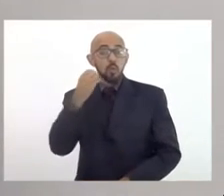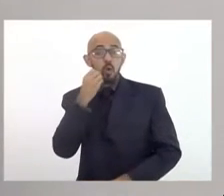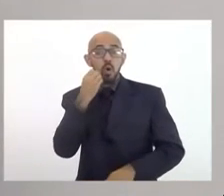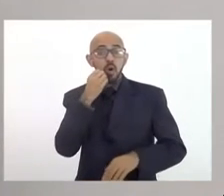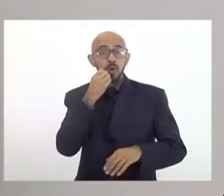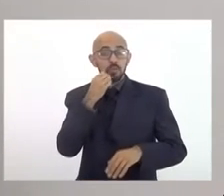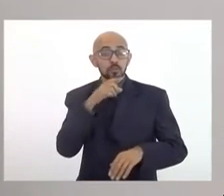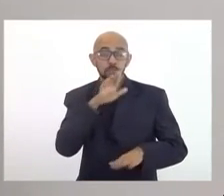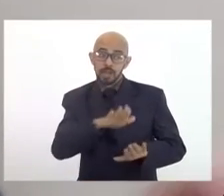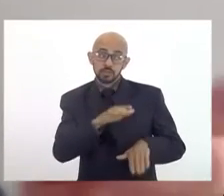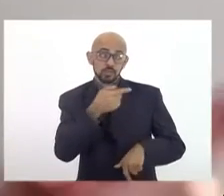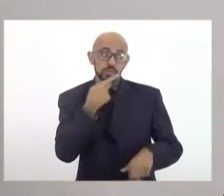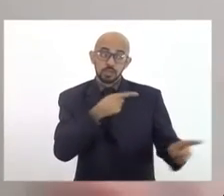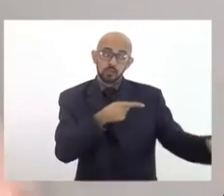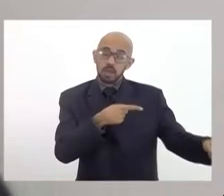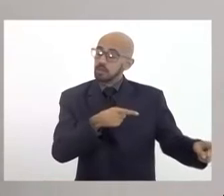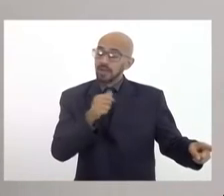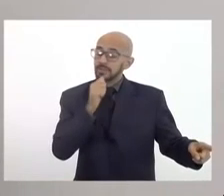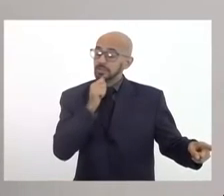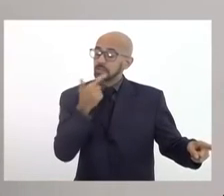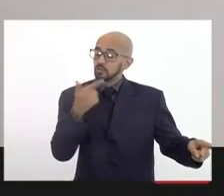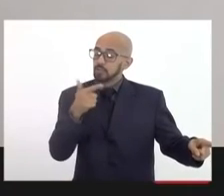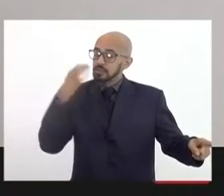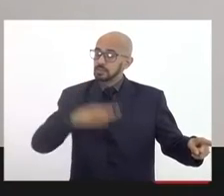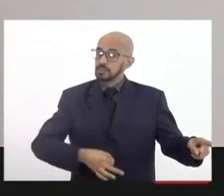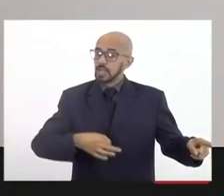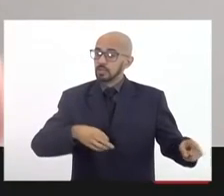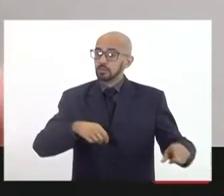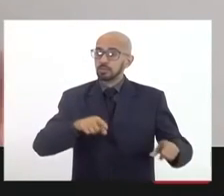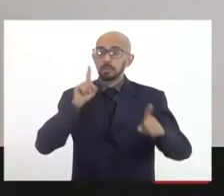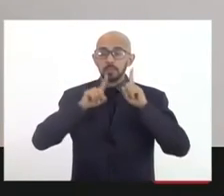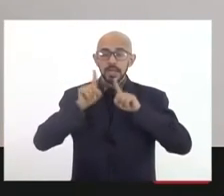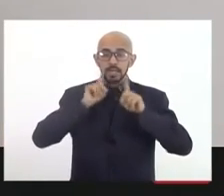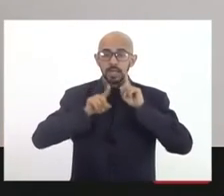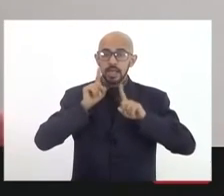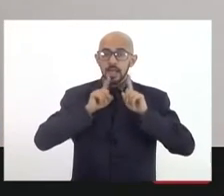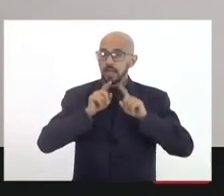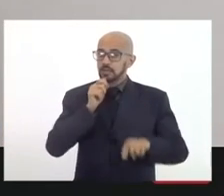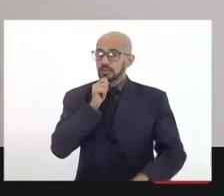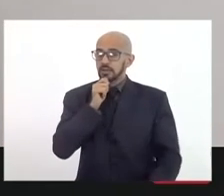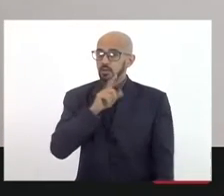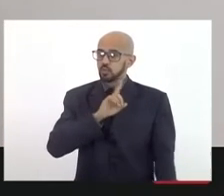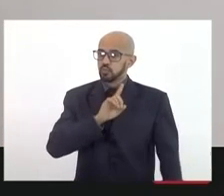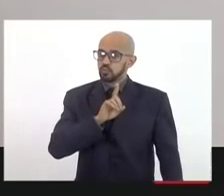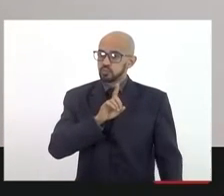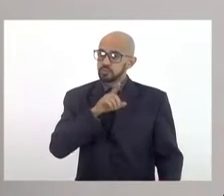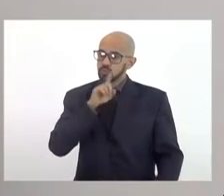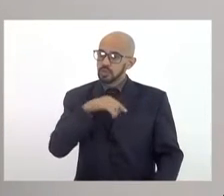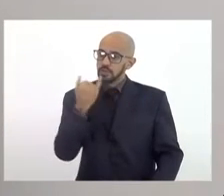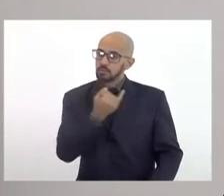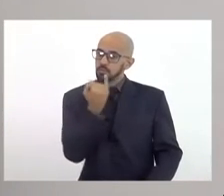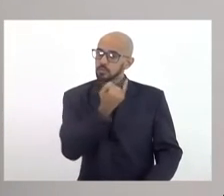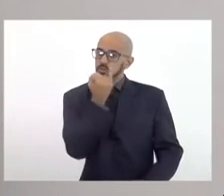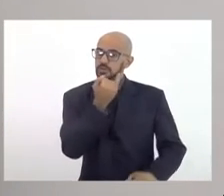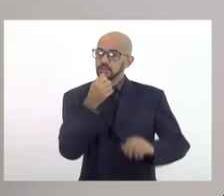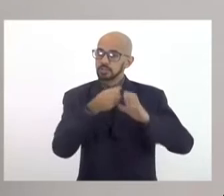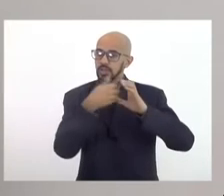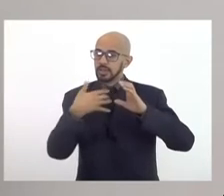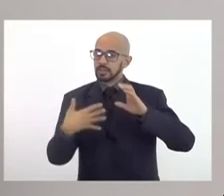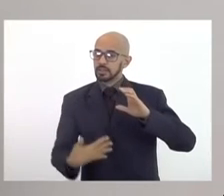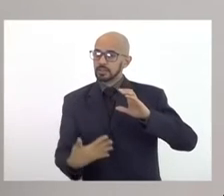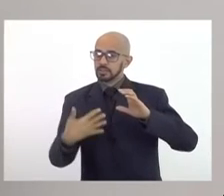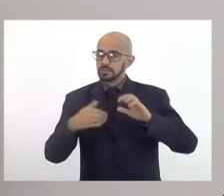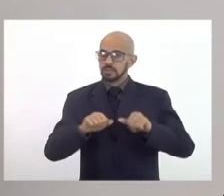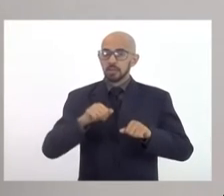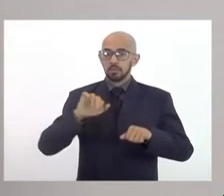está dizendo ainda não está certo para baricar, tá? Então, só para te colocar esse aspecto, aproveitar que vem